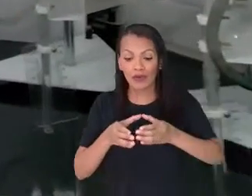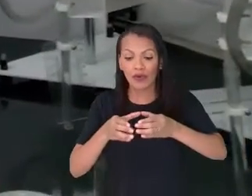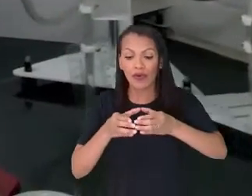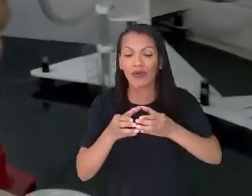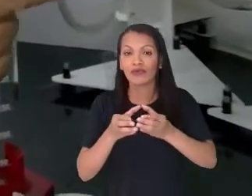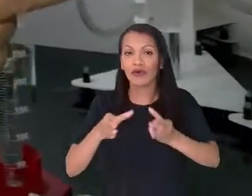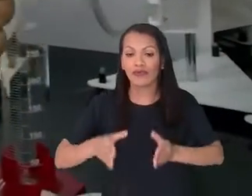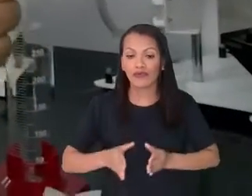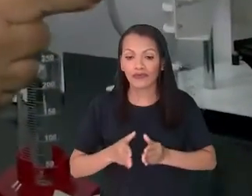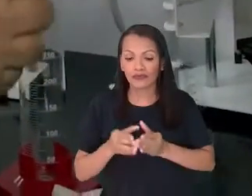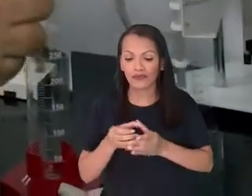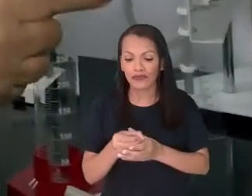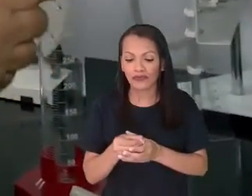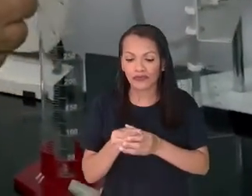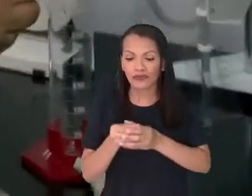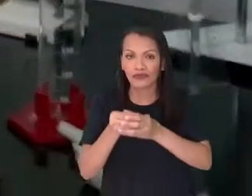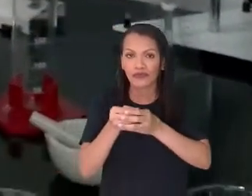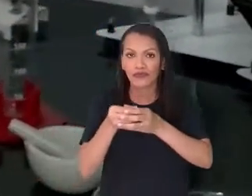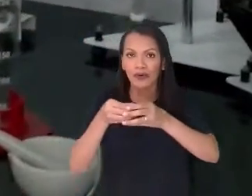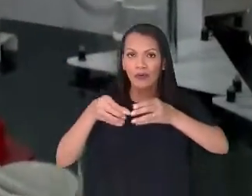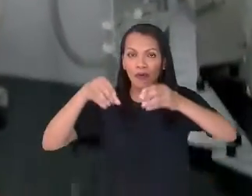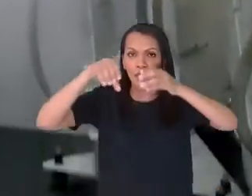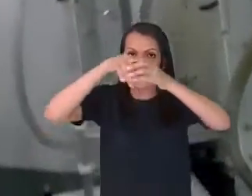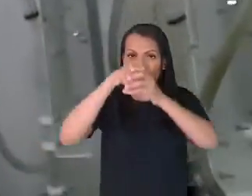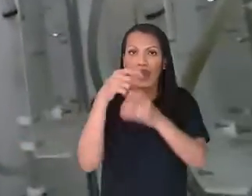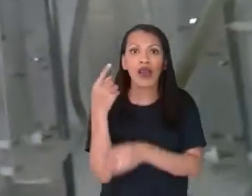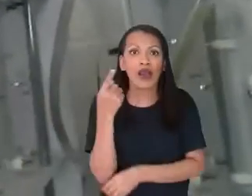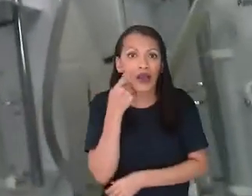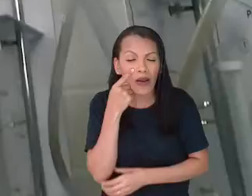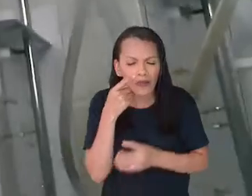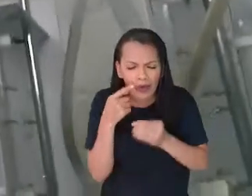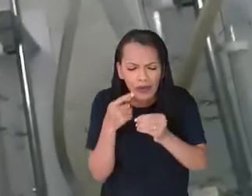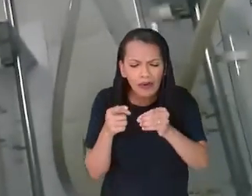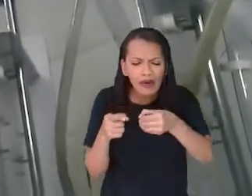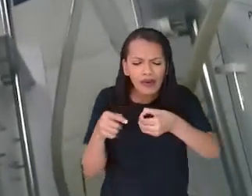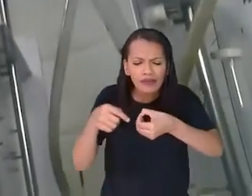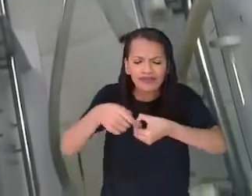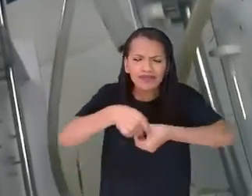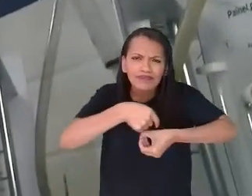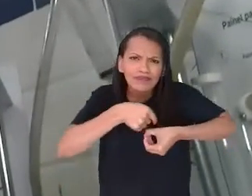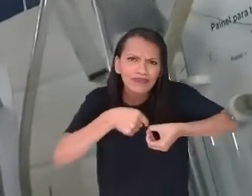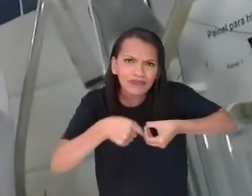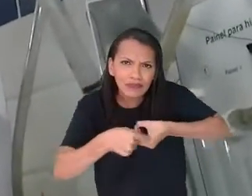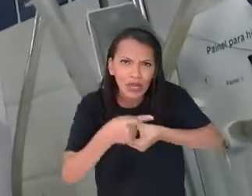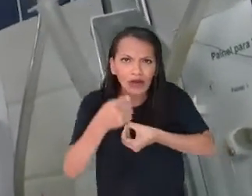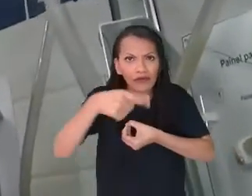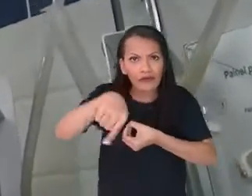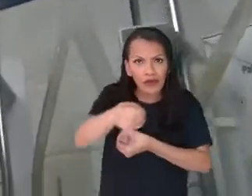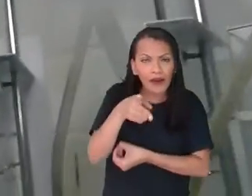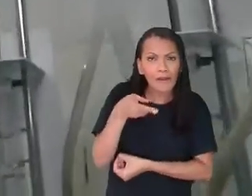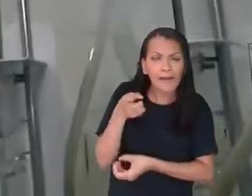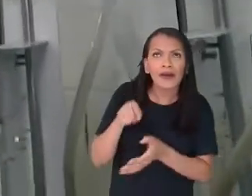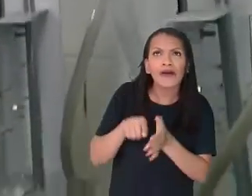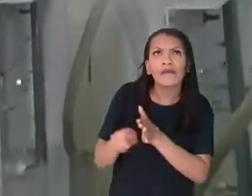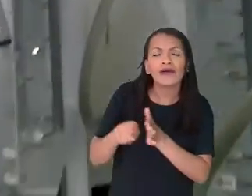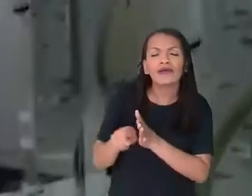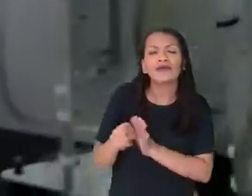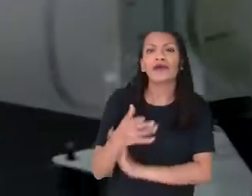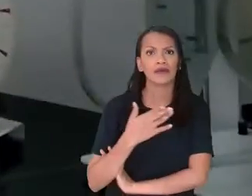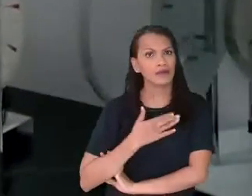é interessante. Ele é aqui embaixo, ó, completamente redondo, parece uma bolinha. E vocês podem perguntar para mim